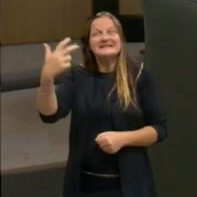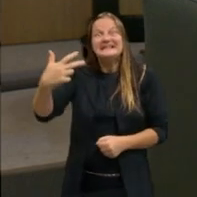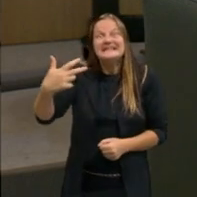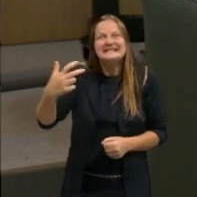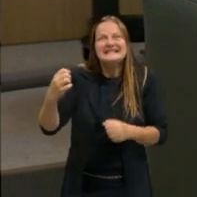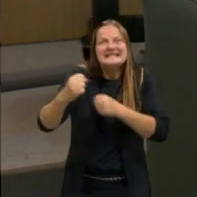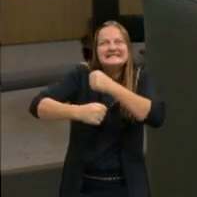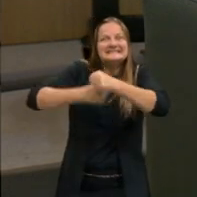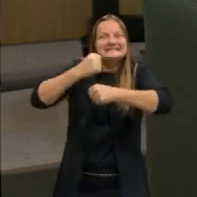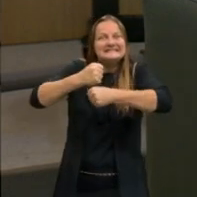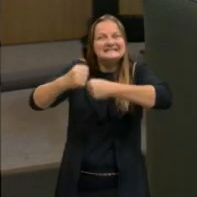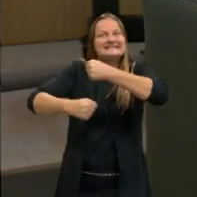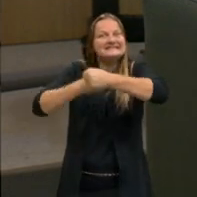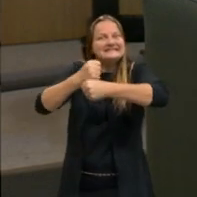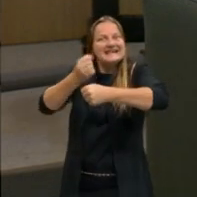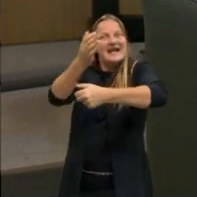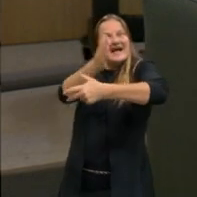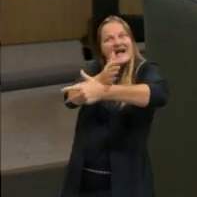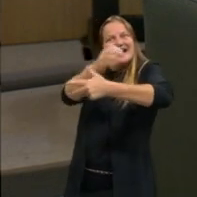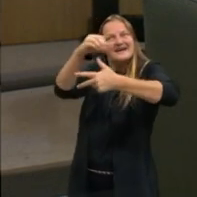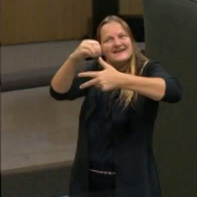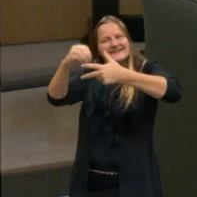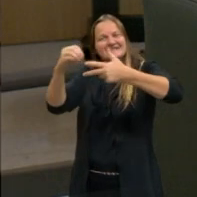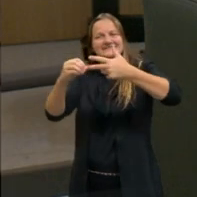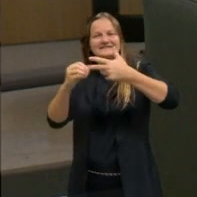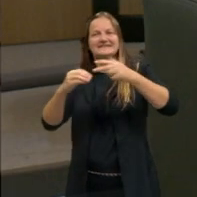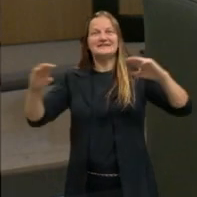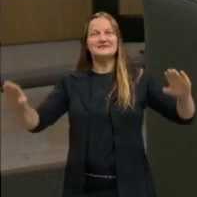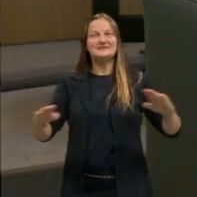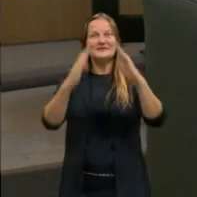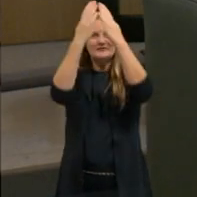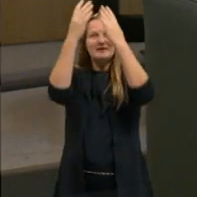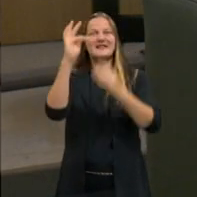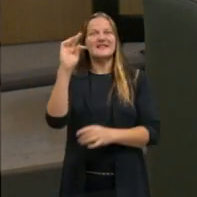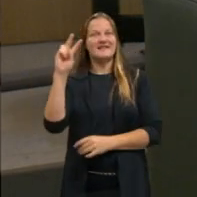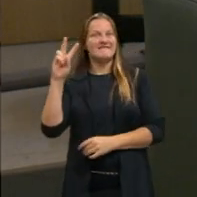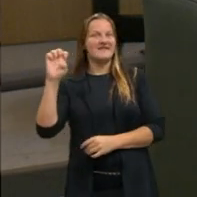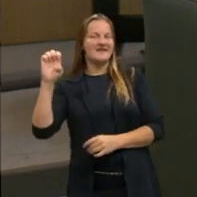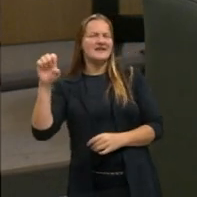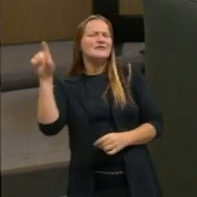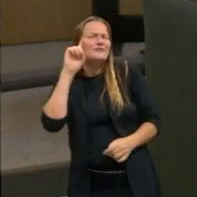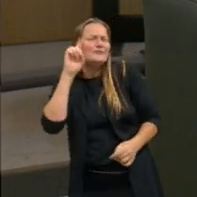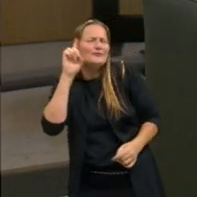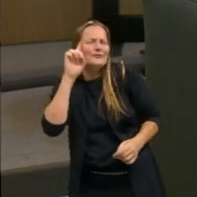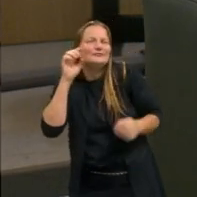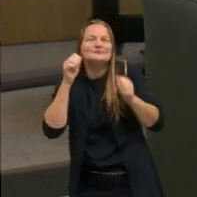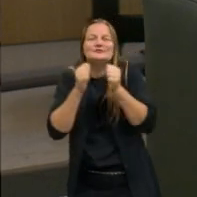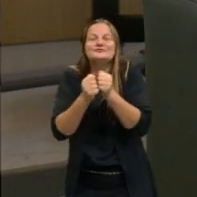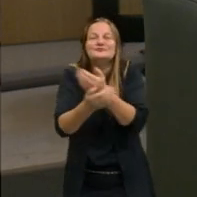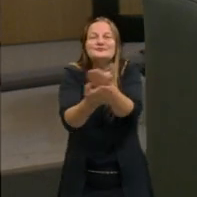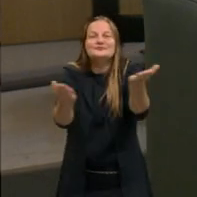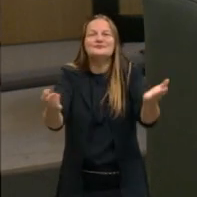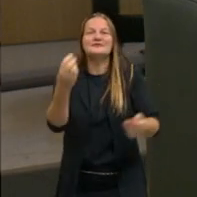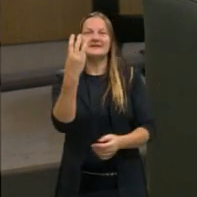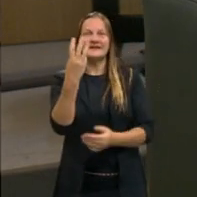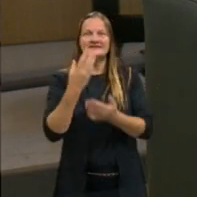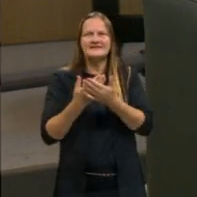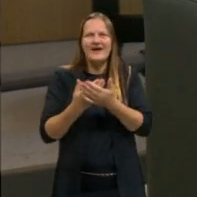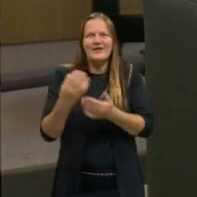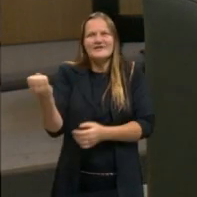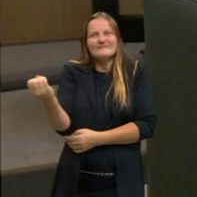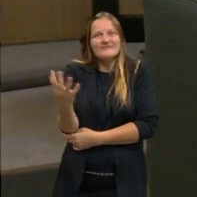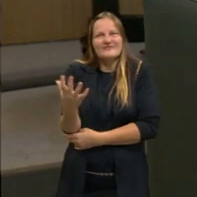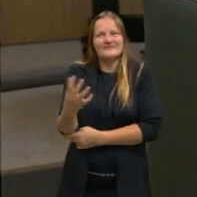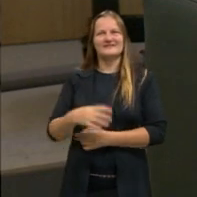terceira Edição do pré-enem da Seduc e com em parceria com a TV estaremos aí todos os dias com 33 aulas